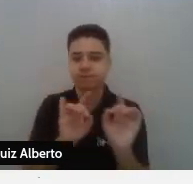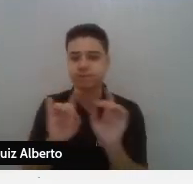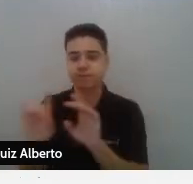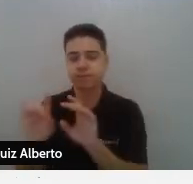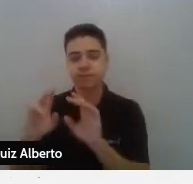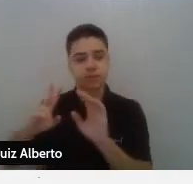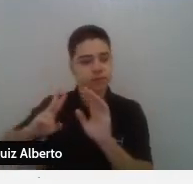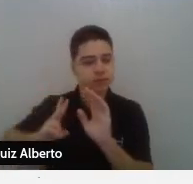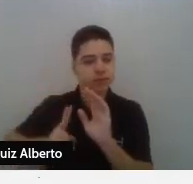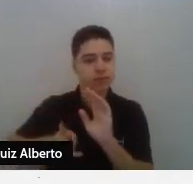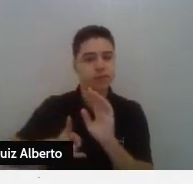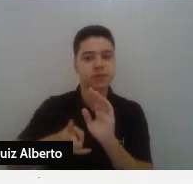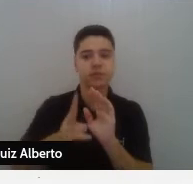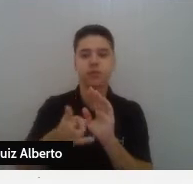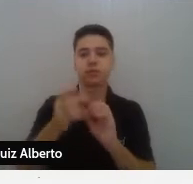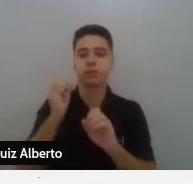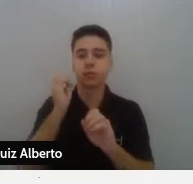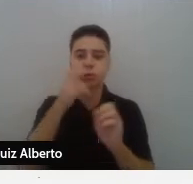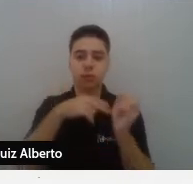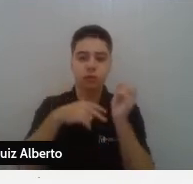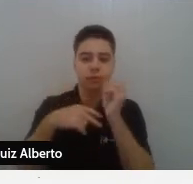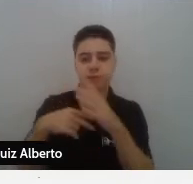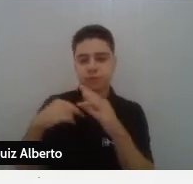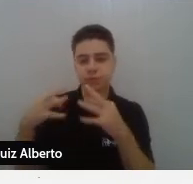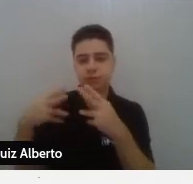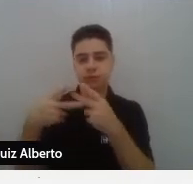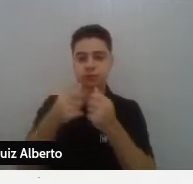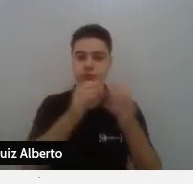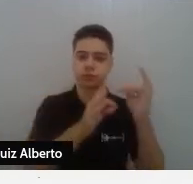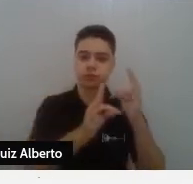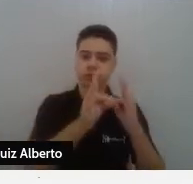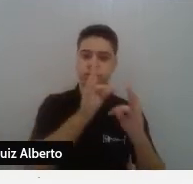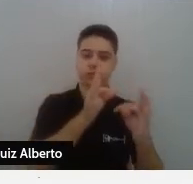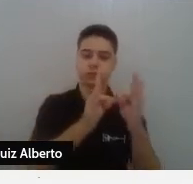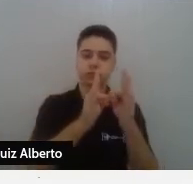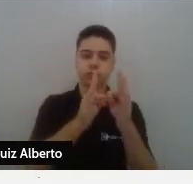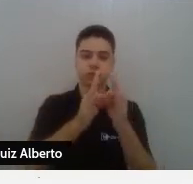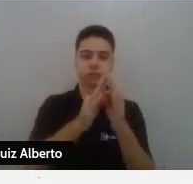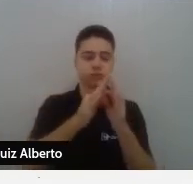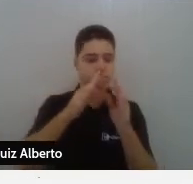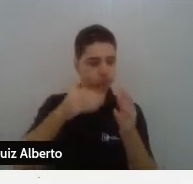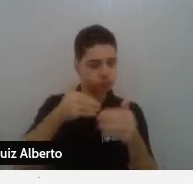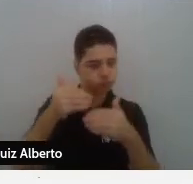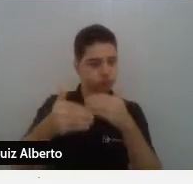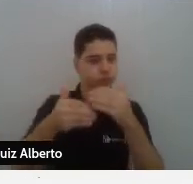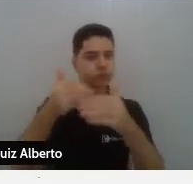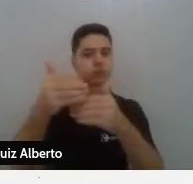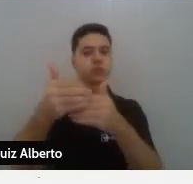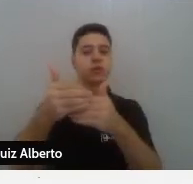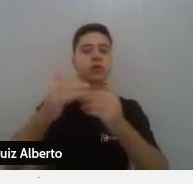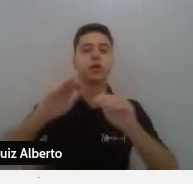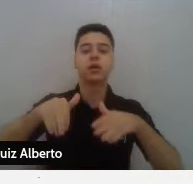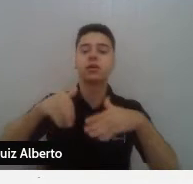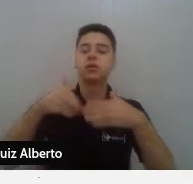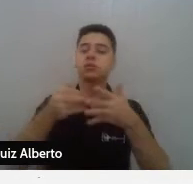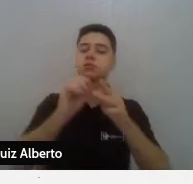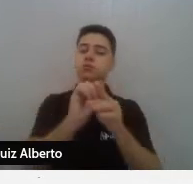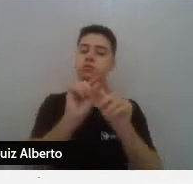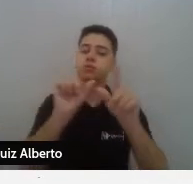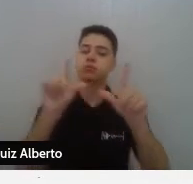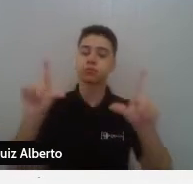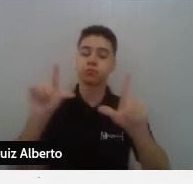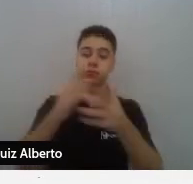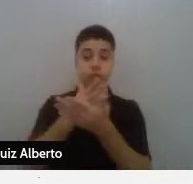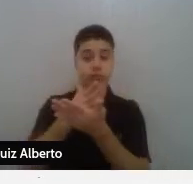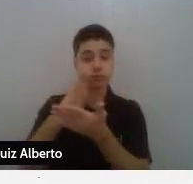das inovações tecnológicas para seu propósito. E com essa frase a gente começa a falar